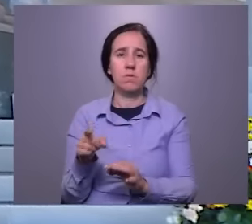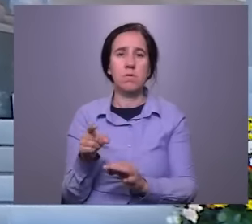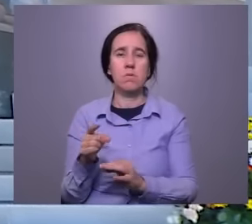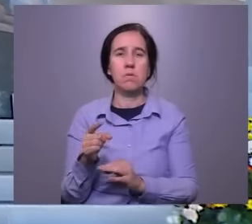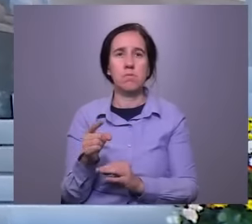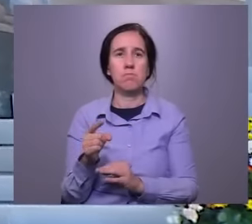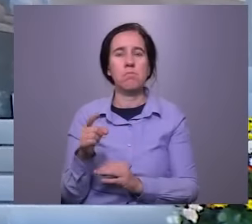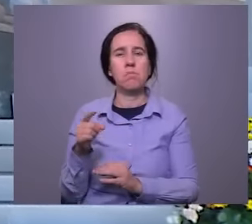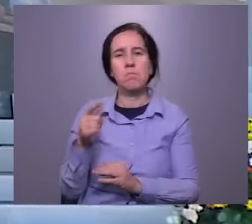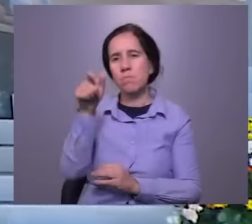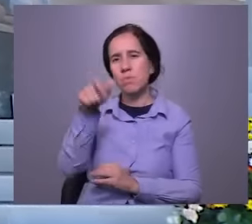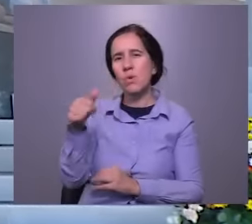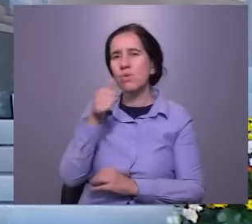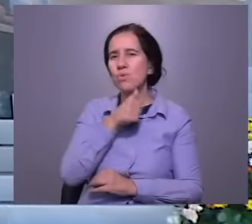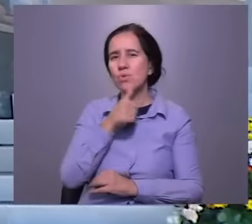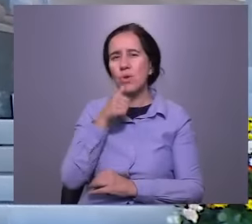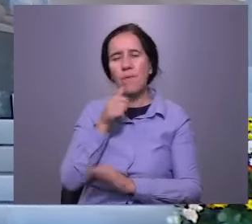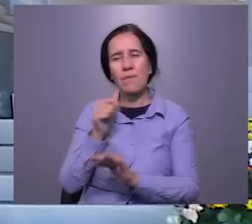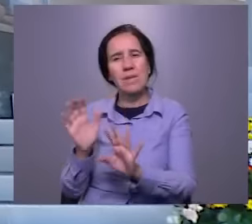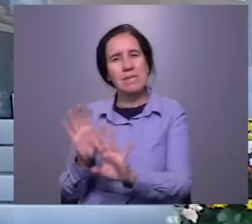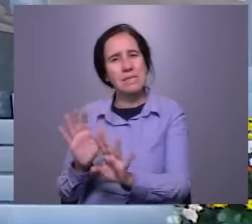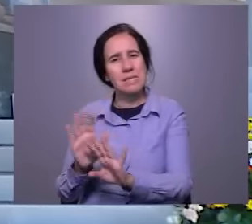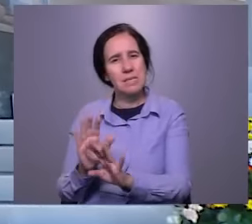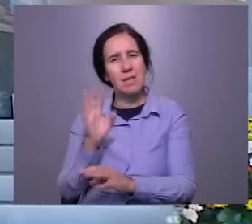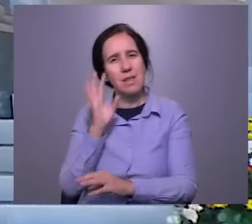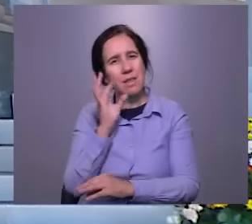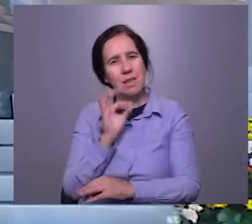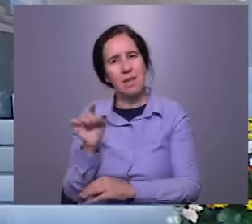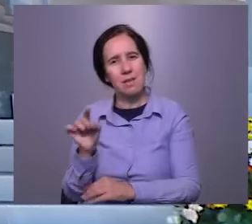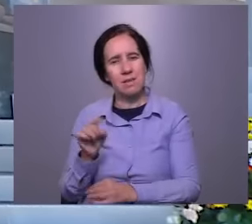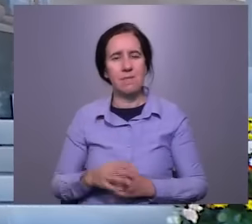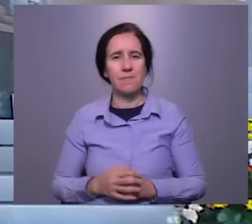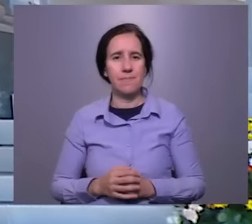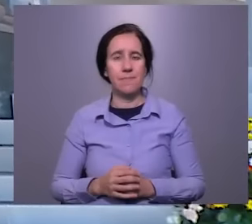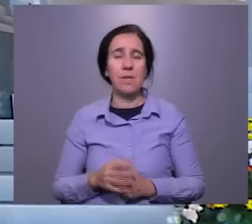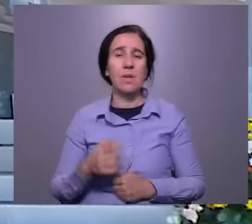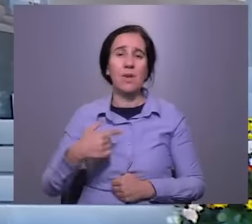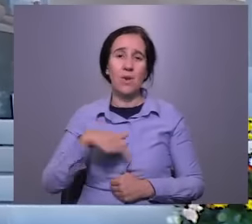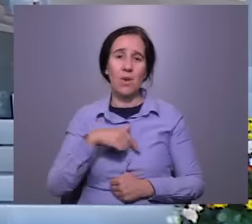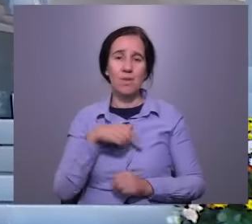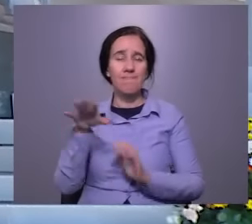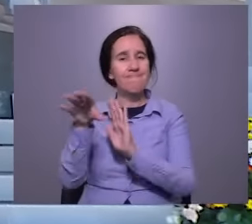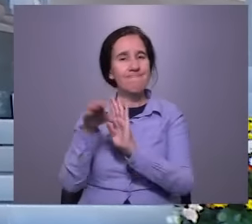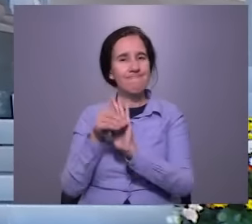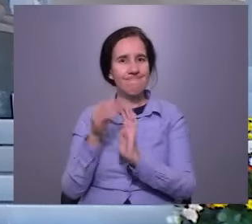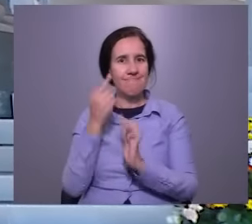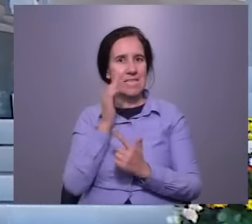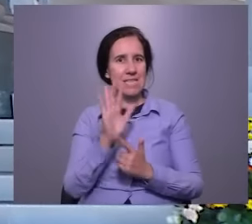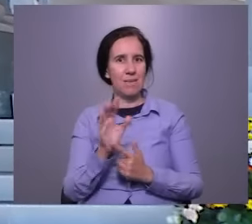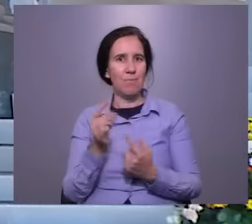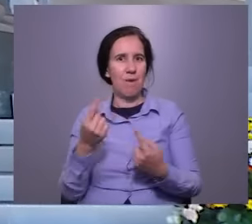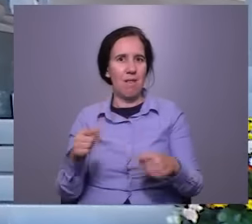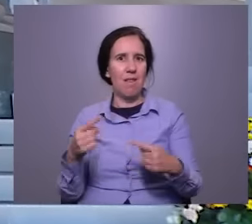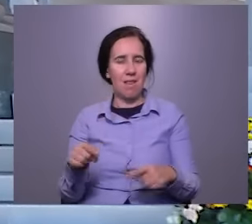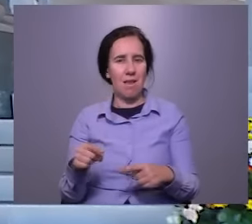e uma compaixão que os leva a partilhar o pouco que têm. Atenção aos que estão ao seu